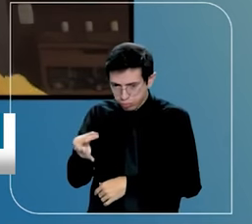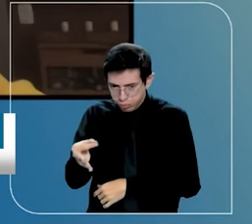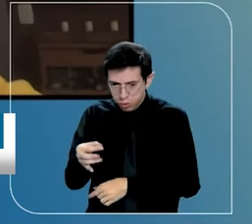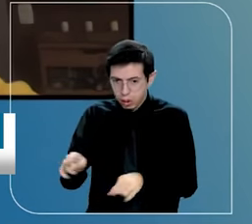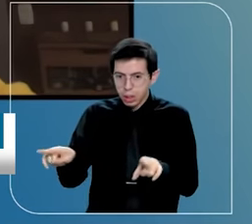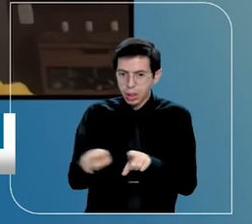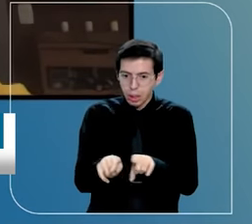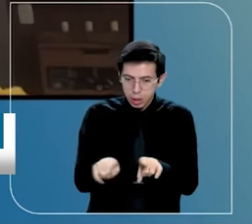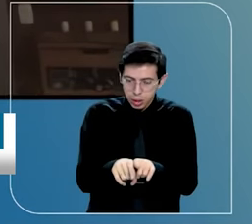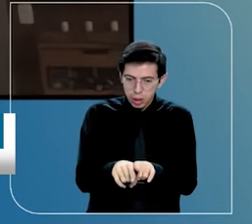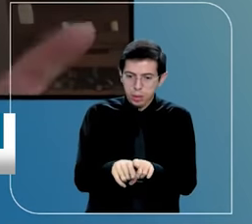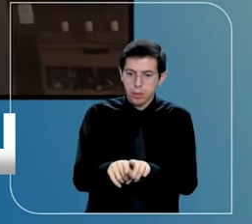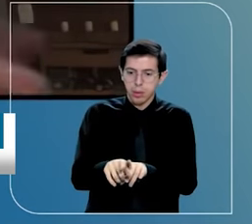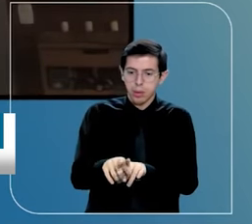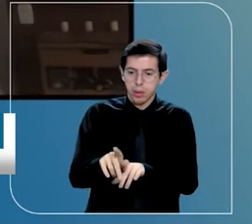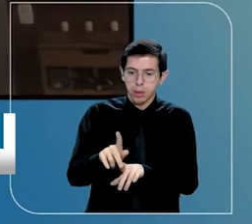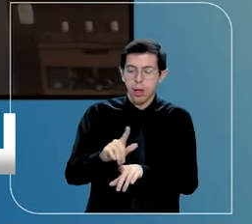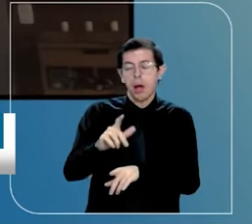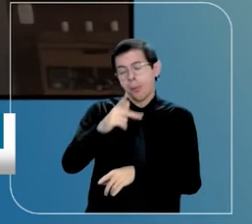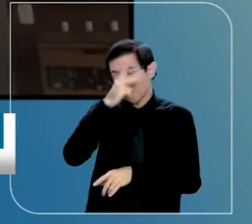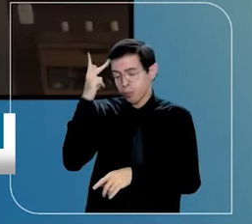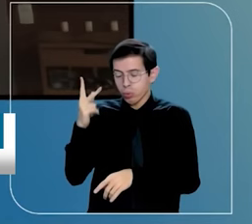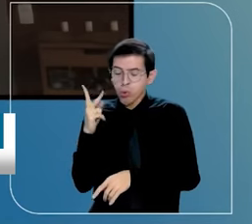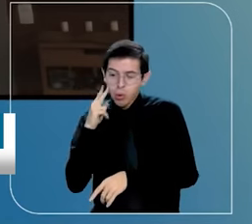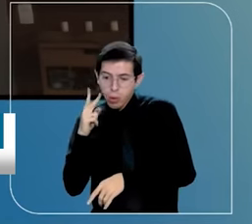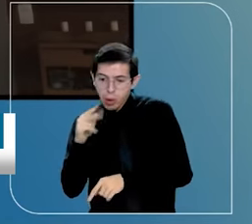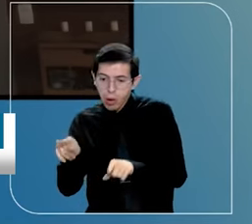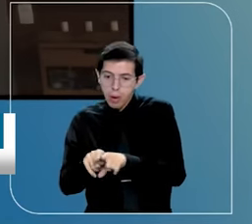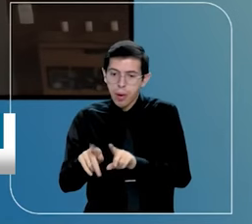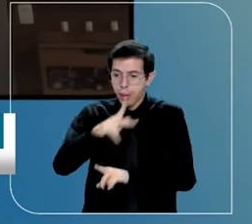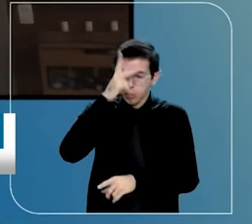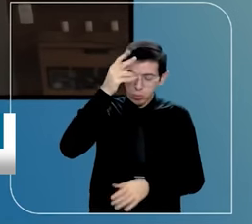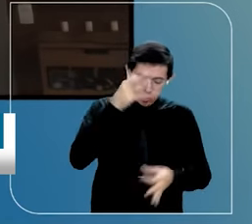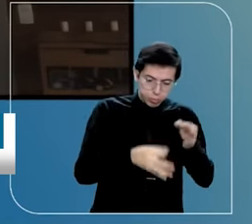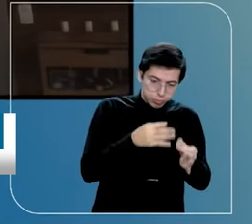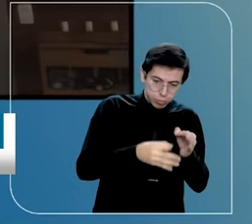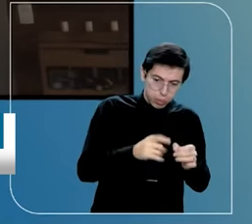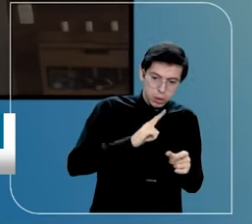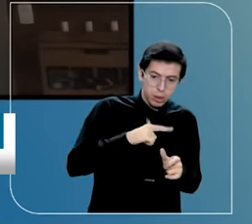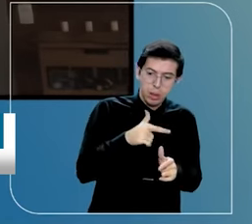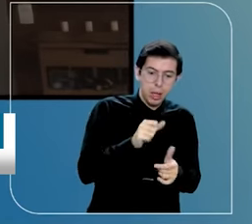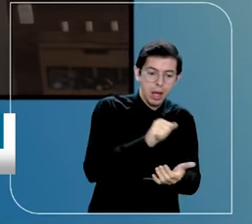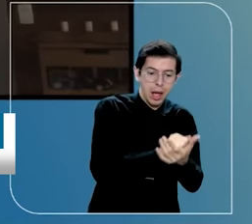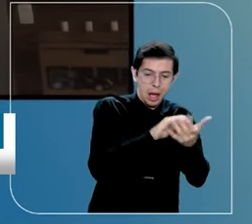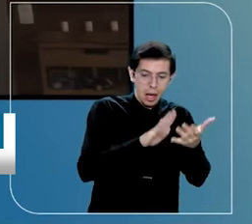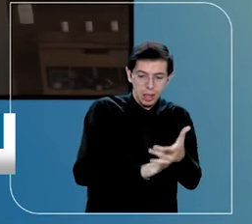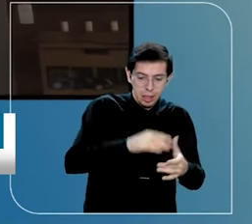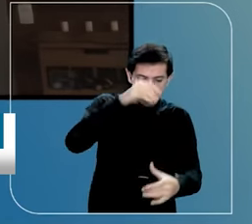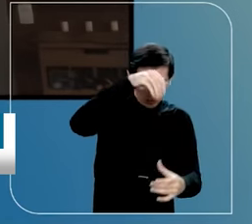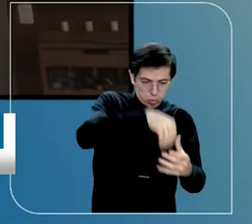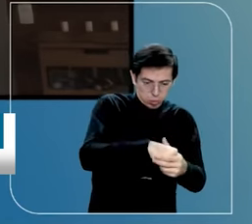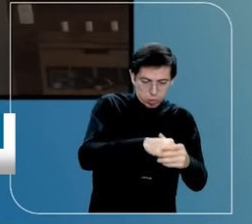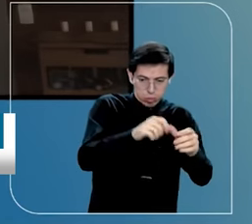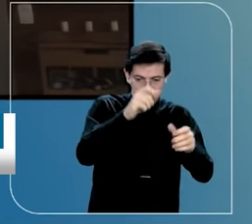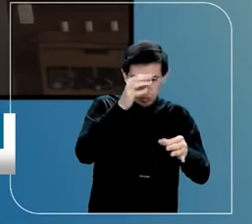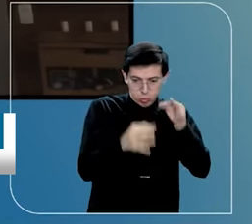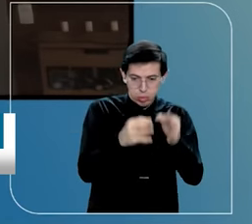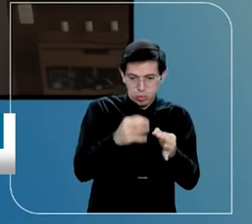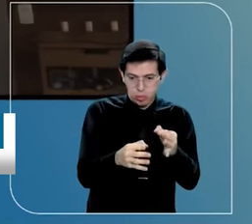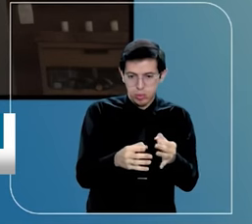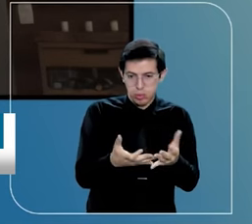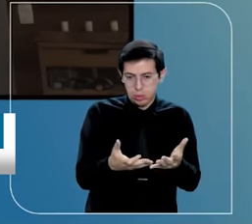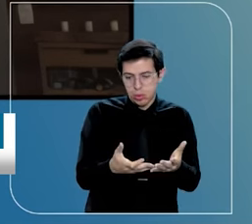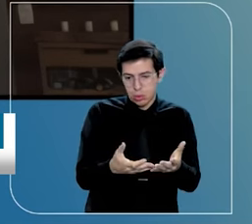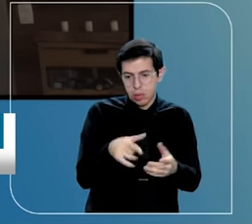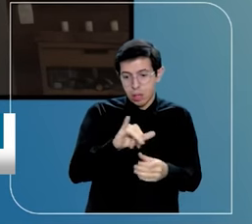pessoas jurídicas ainda não cadastradas no domicílio judicial eletrônico, e que a base para